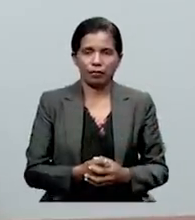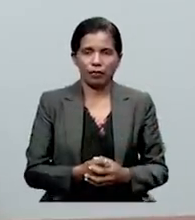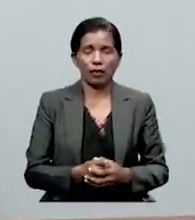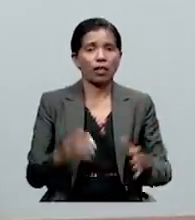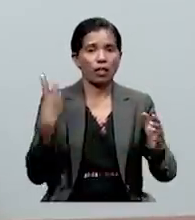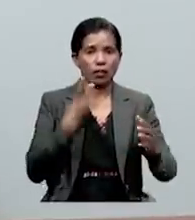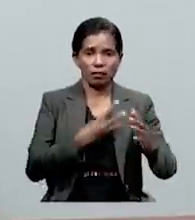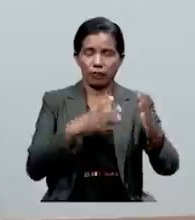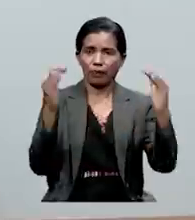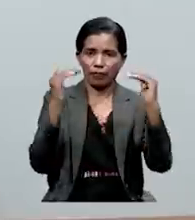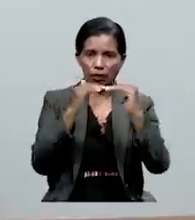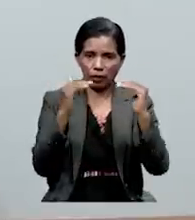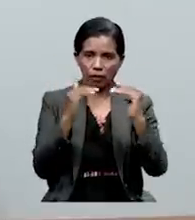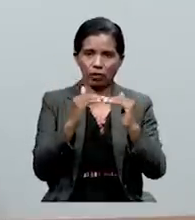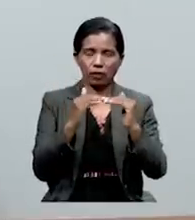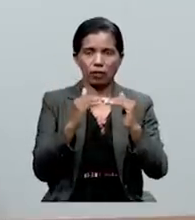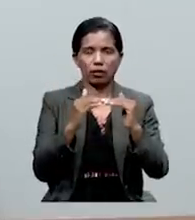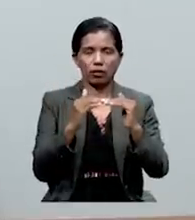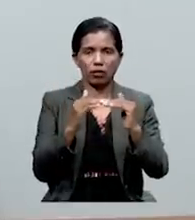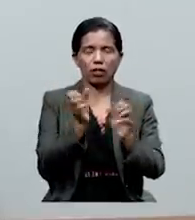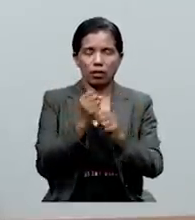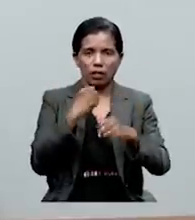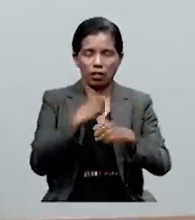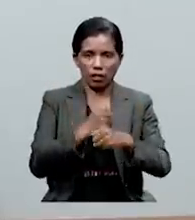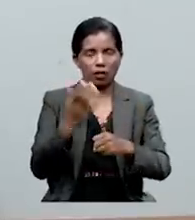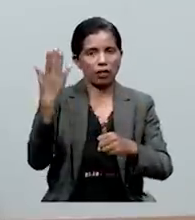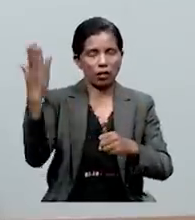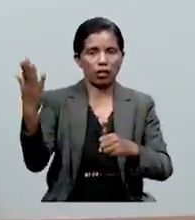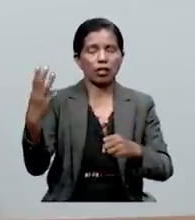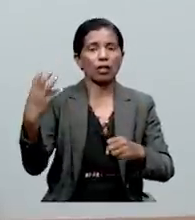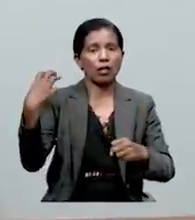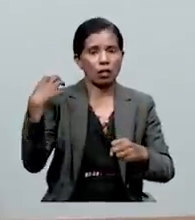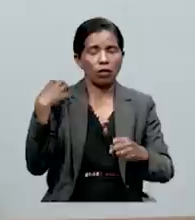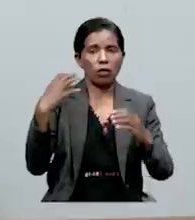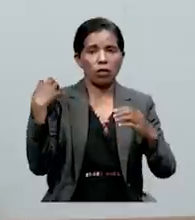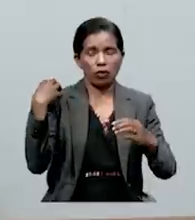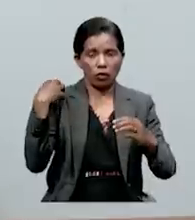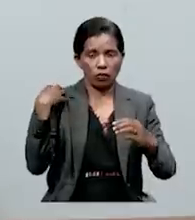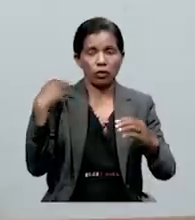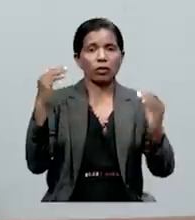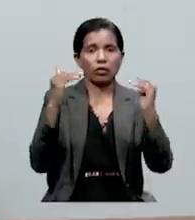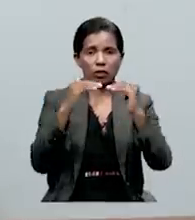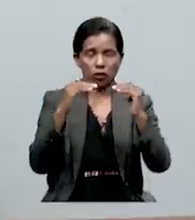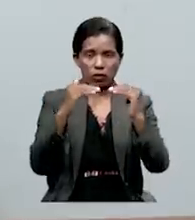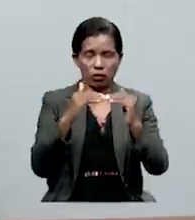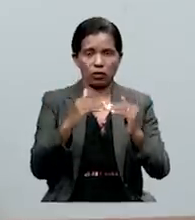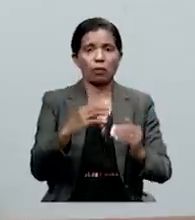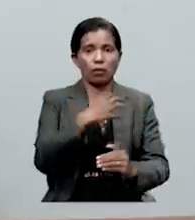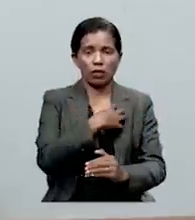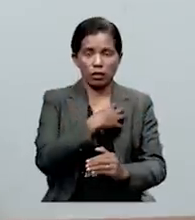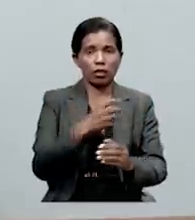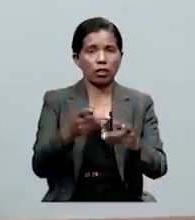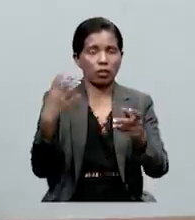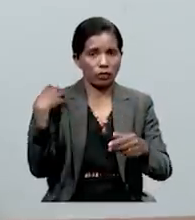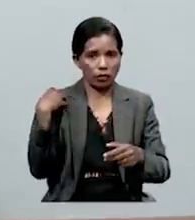reunião nbe mac halau ia salão encontro comando geral comandante geral da PNTL